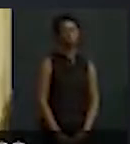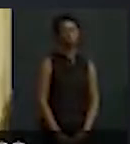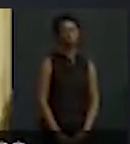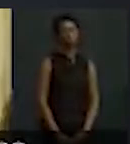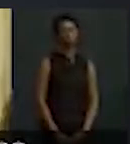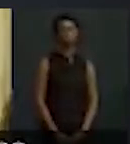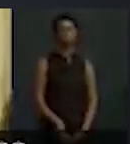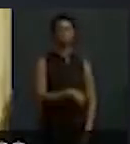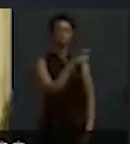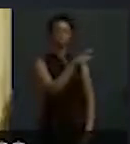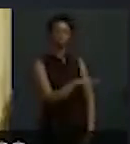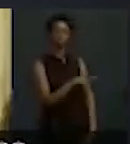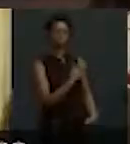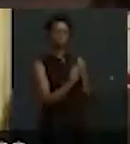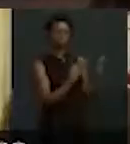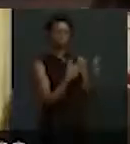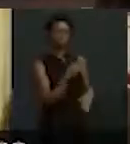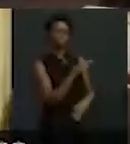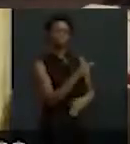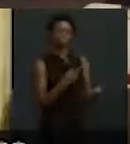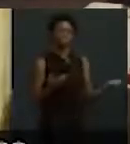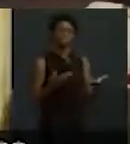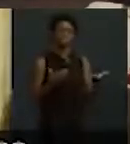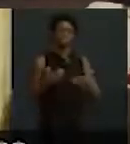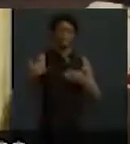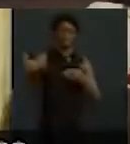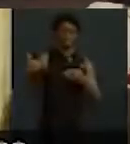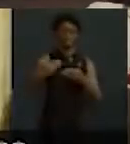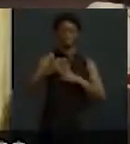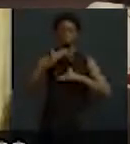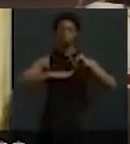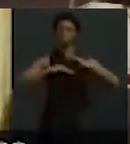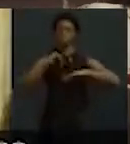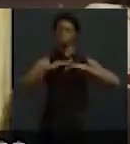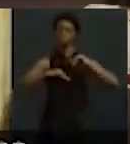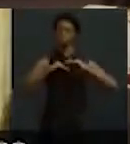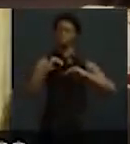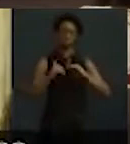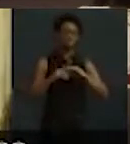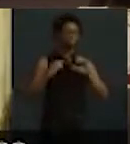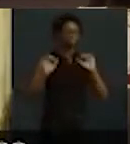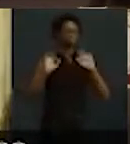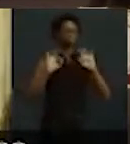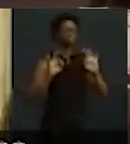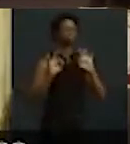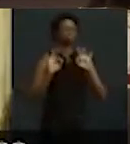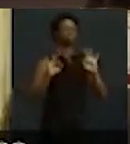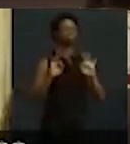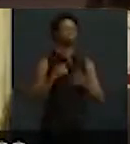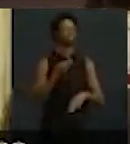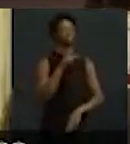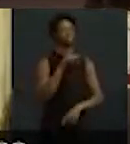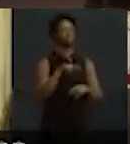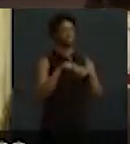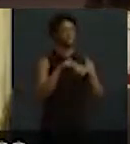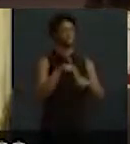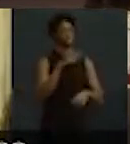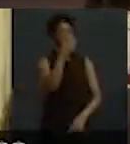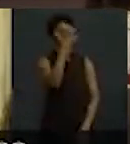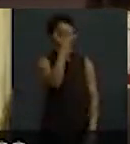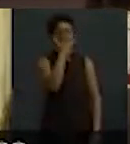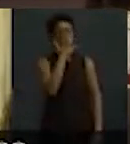Nosso homenageado tem uma carreira profissional notabilizada pela distinta seriedade